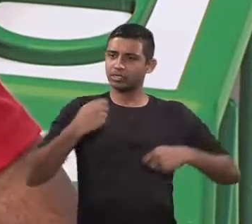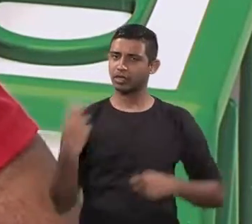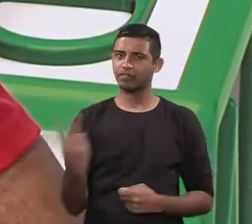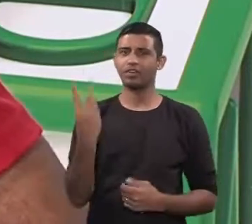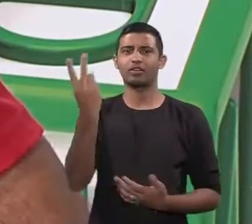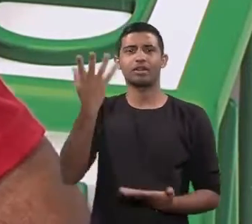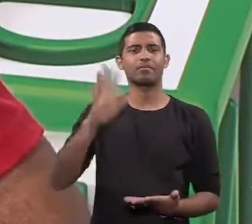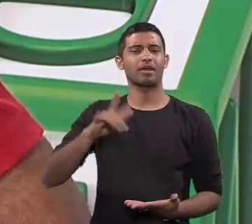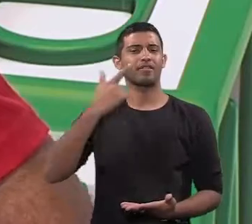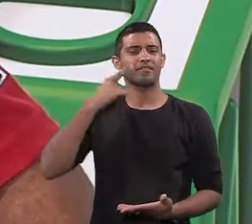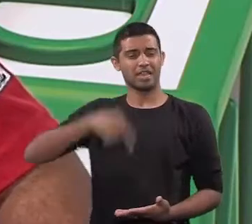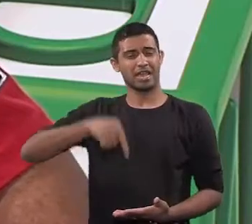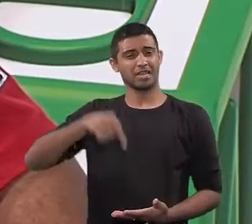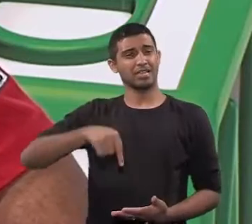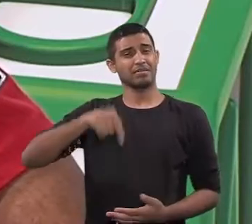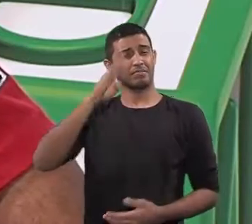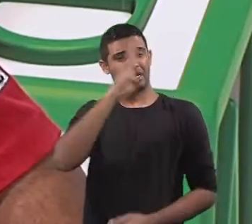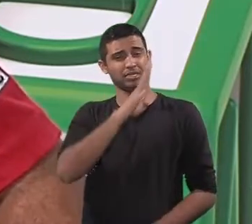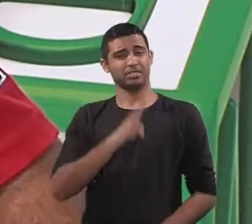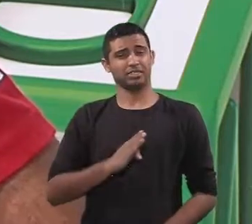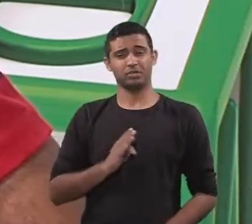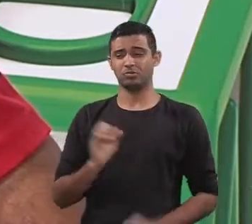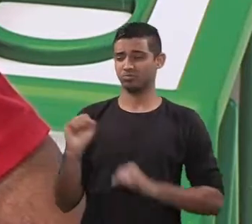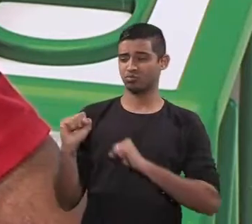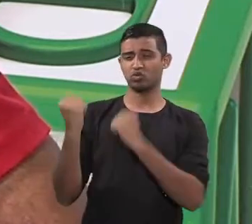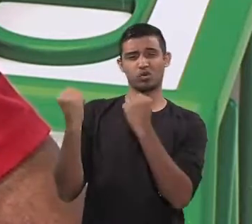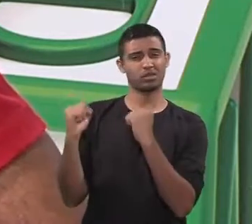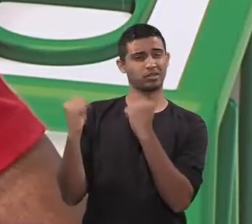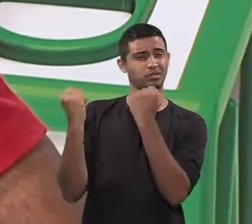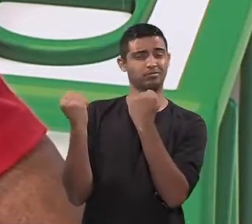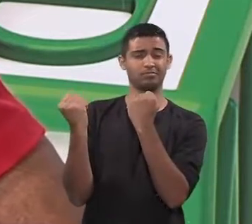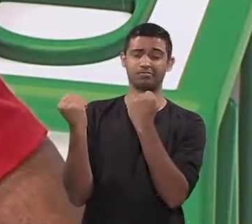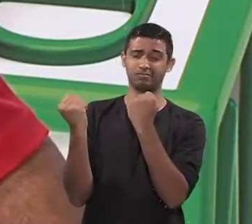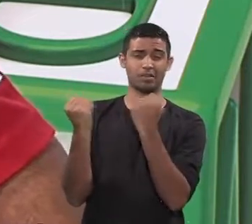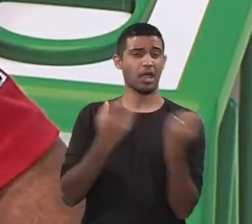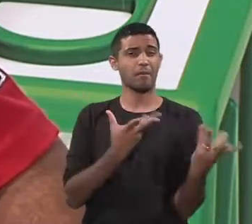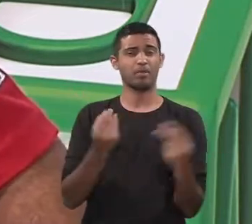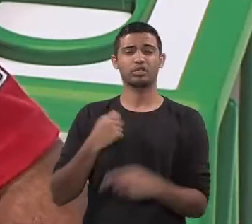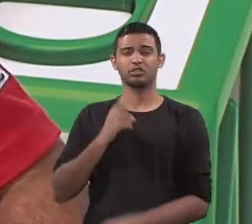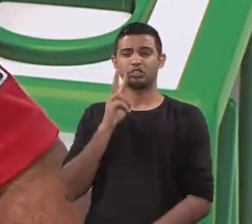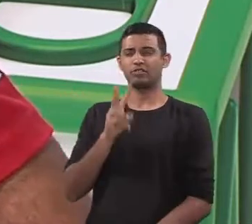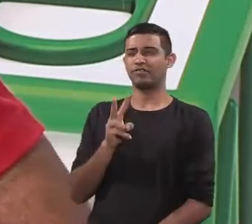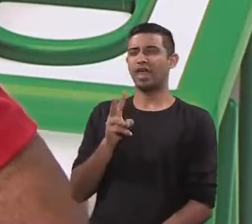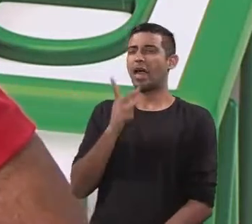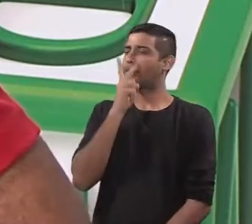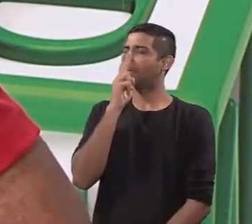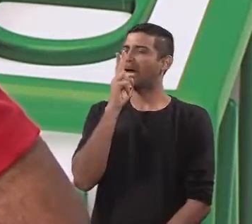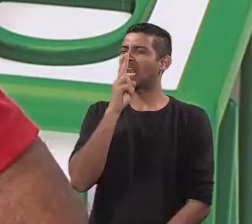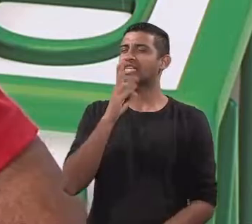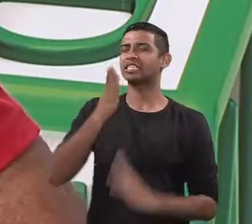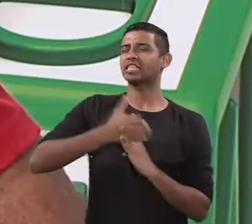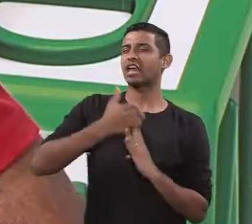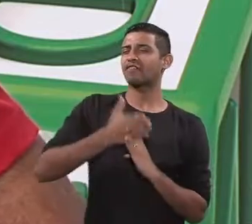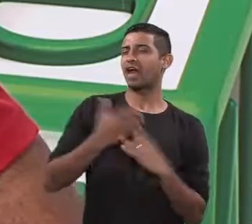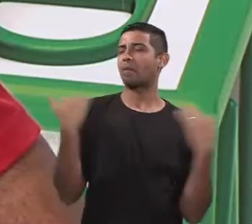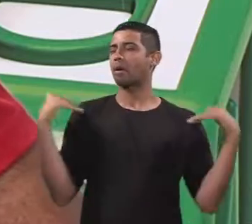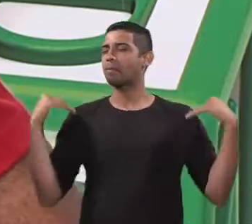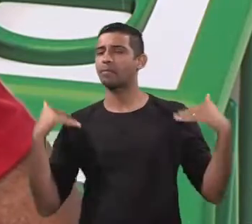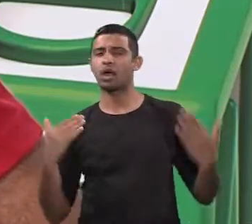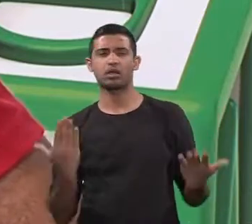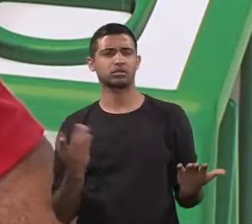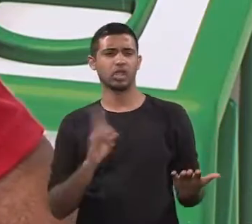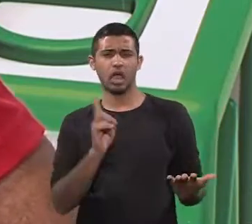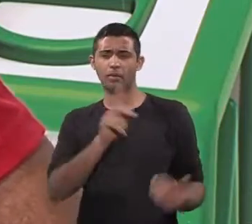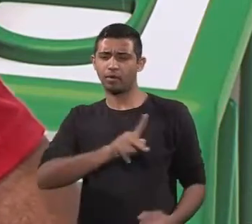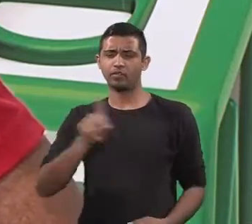valorizada. Infelizmente, a educação física do nosso país, ela ainda é vista como uma continuidade do recreio. Sim. E não é. O